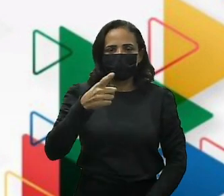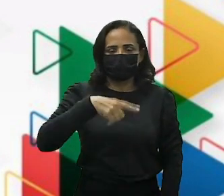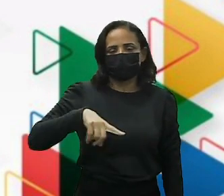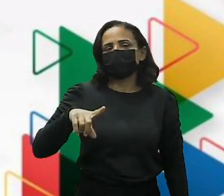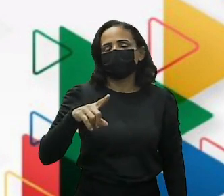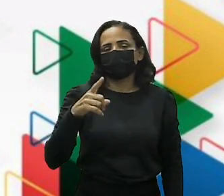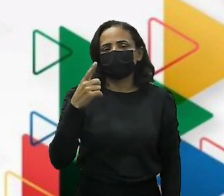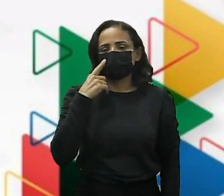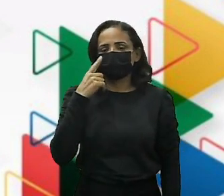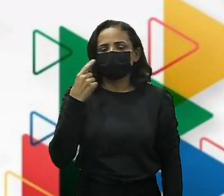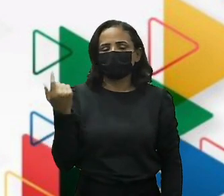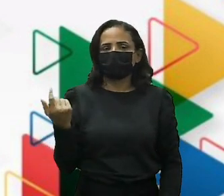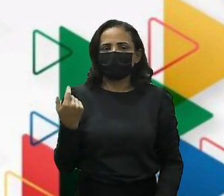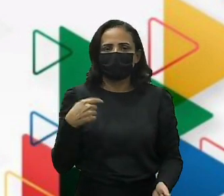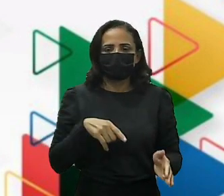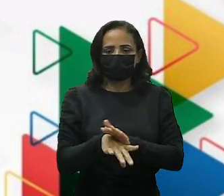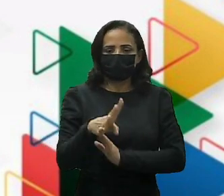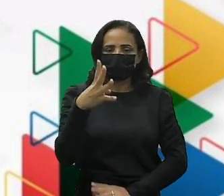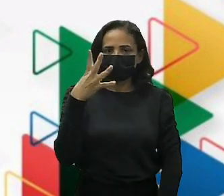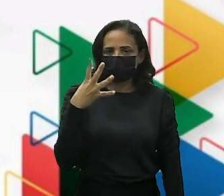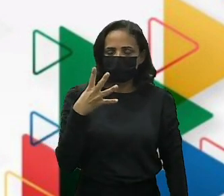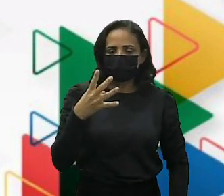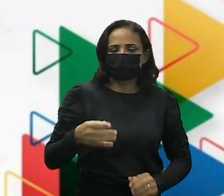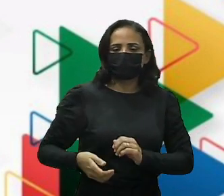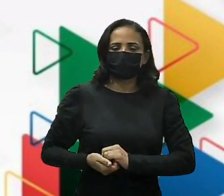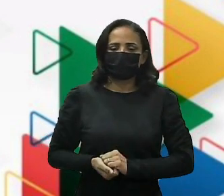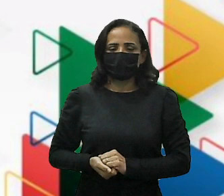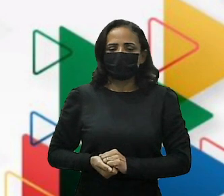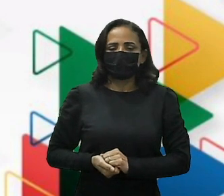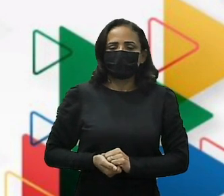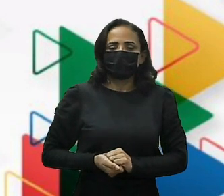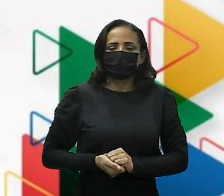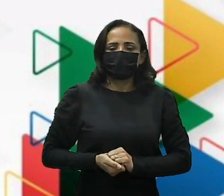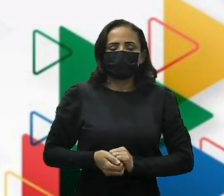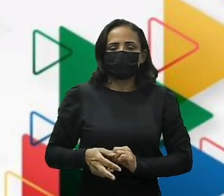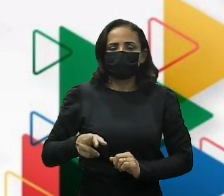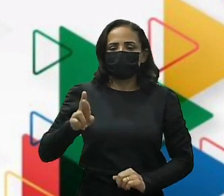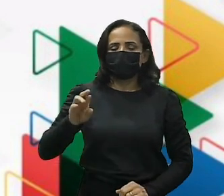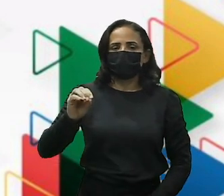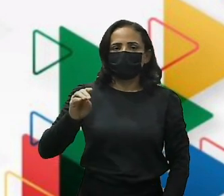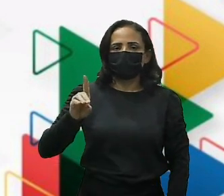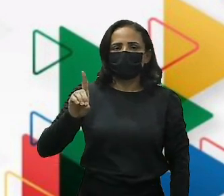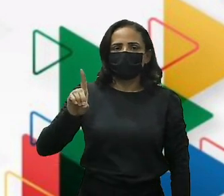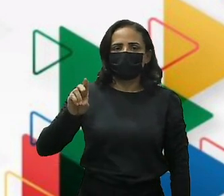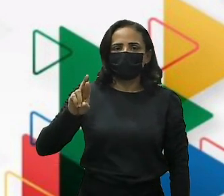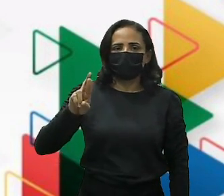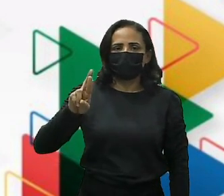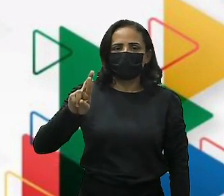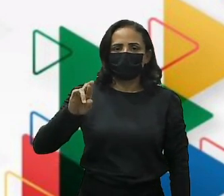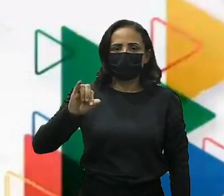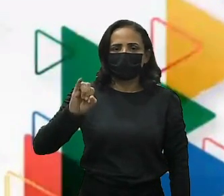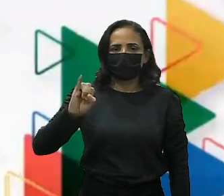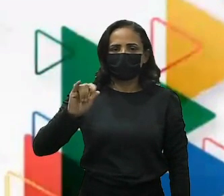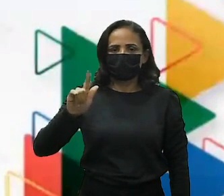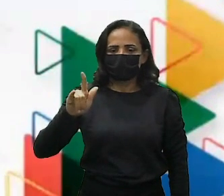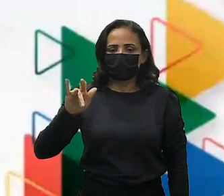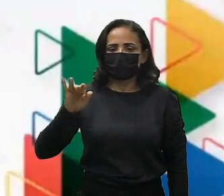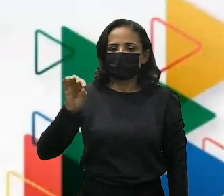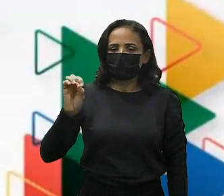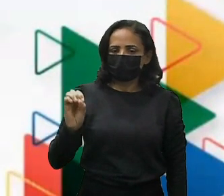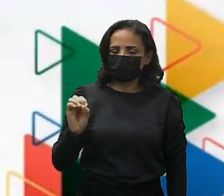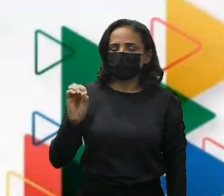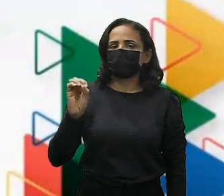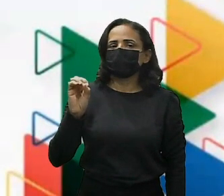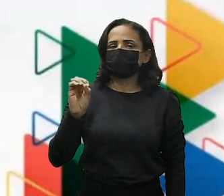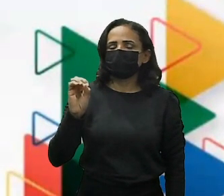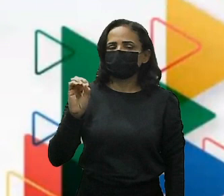assim, ó, questão 4, presta atenção. Eu tenho Rodrigo, vê, eu vou ir marcando porque sempre fica mais fácil da gente